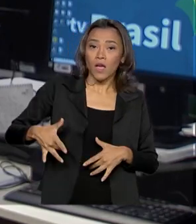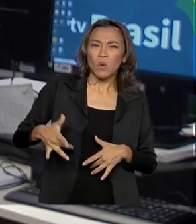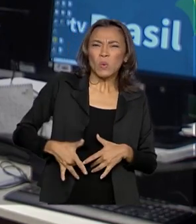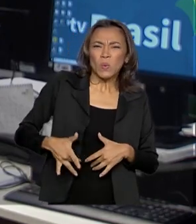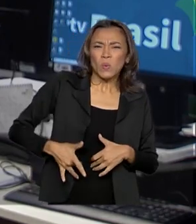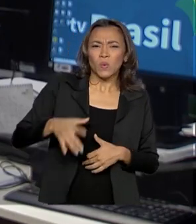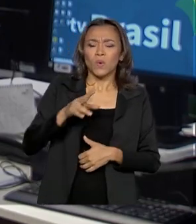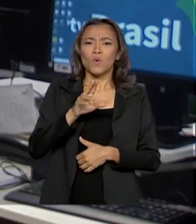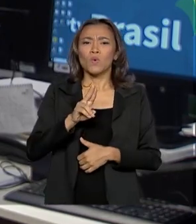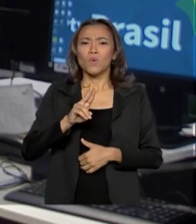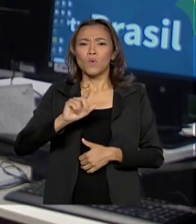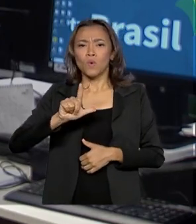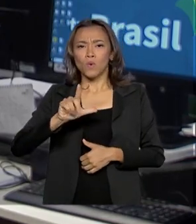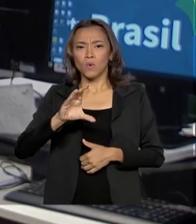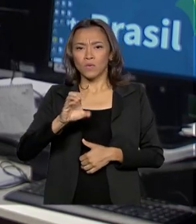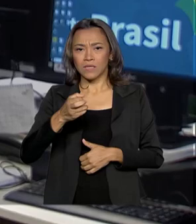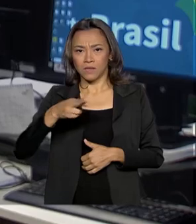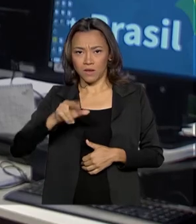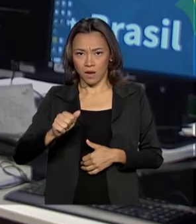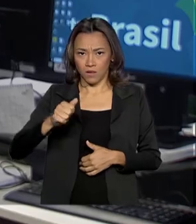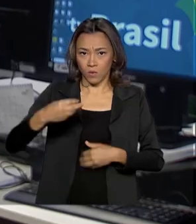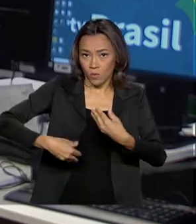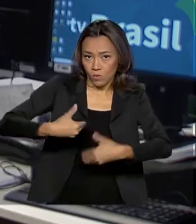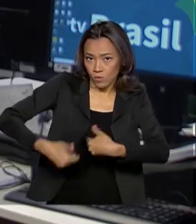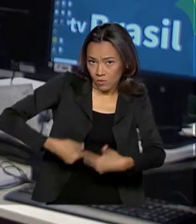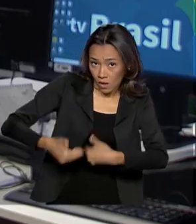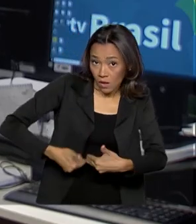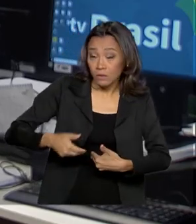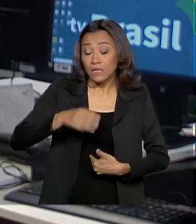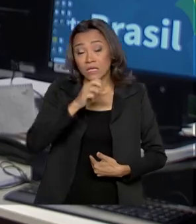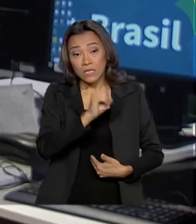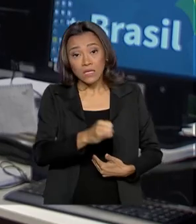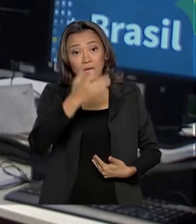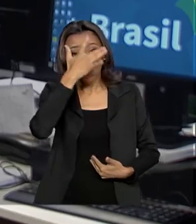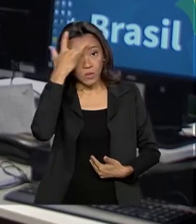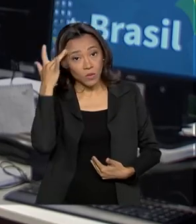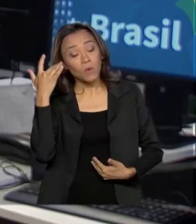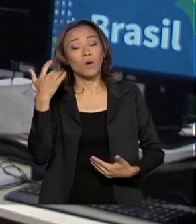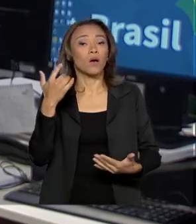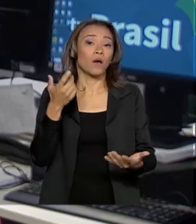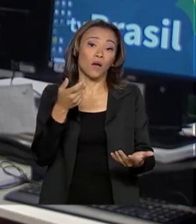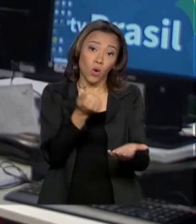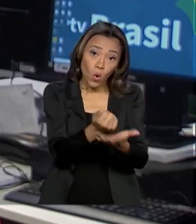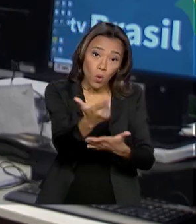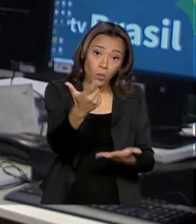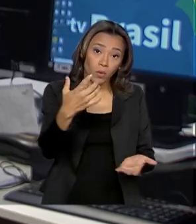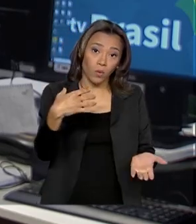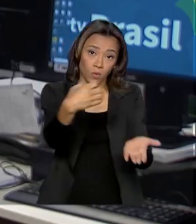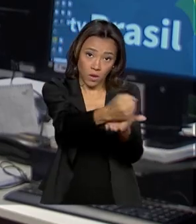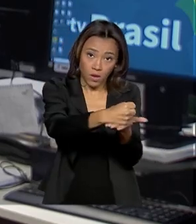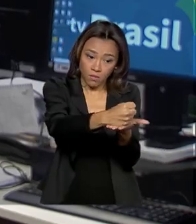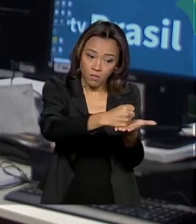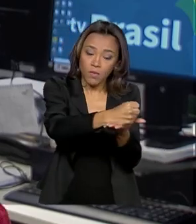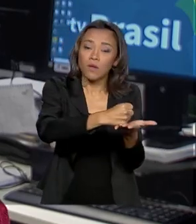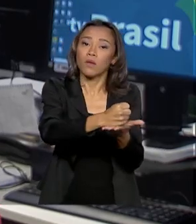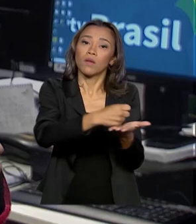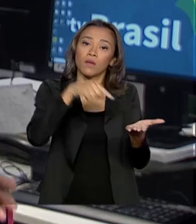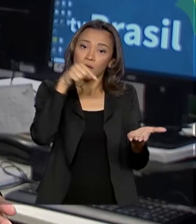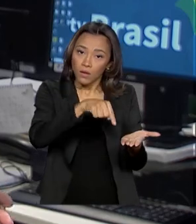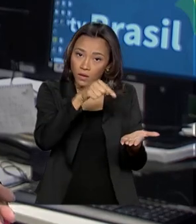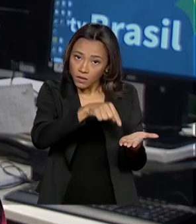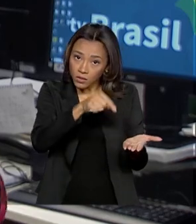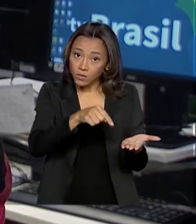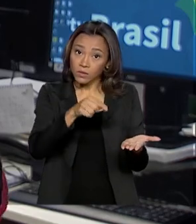possível contaminação causa tanta apreensão. Se o consumidor comprou o cloridrato de ranitidina